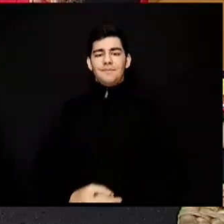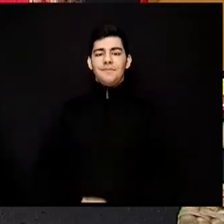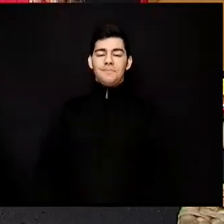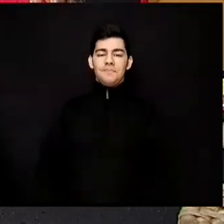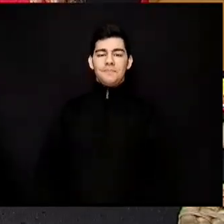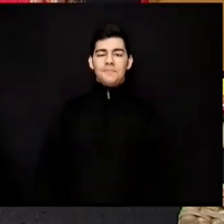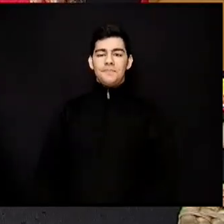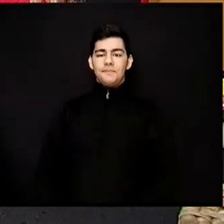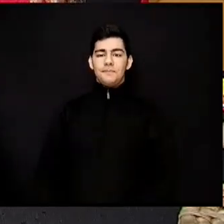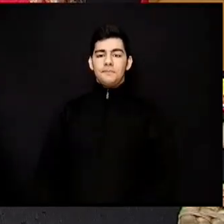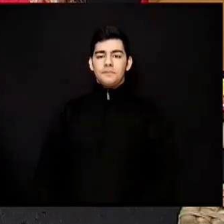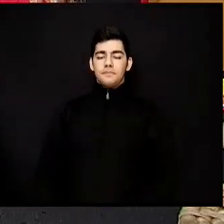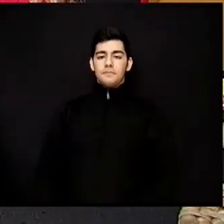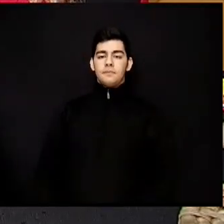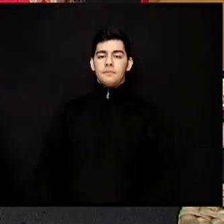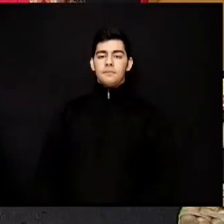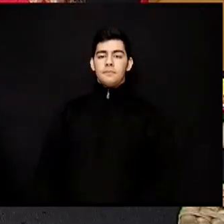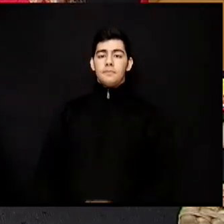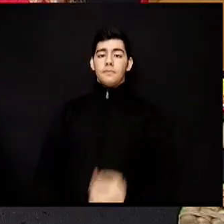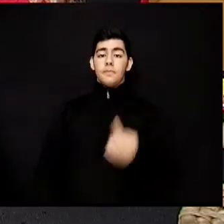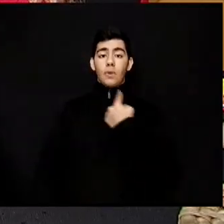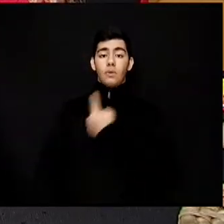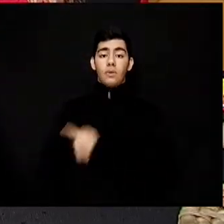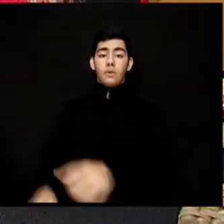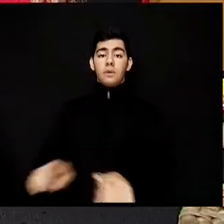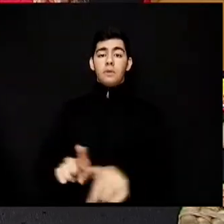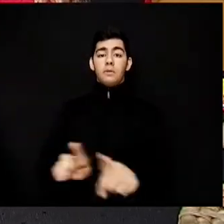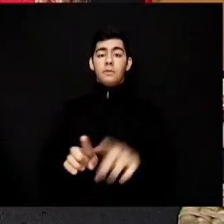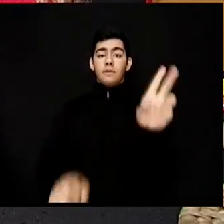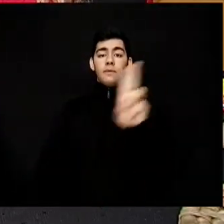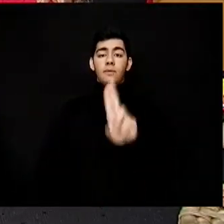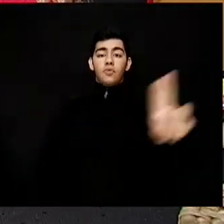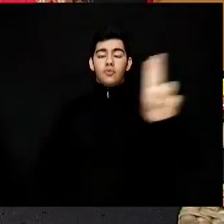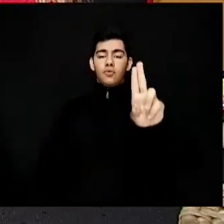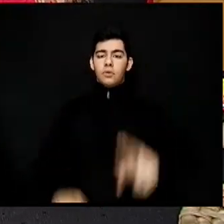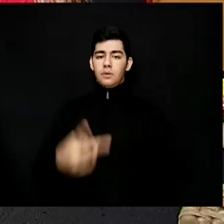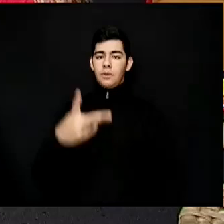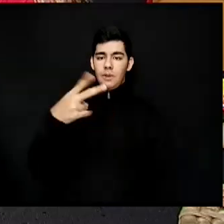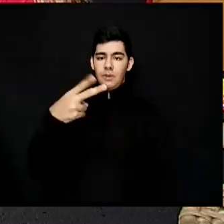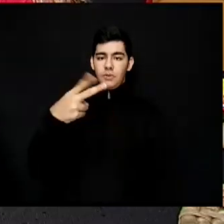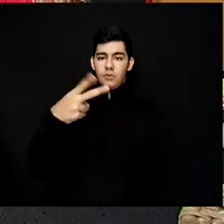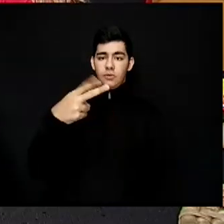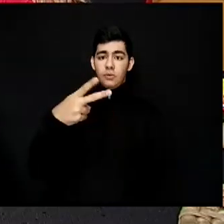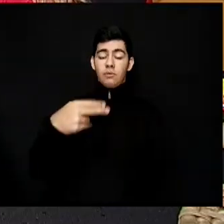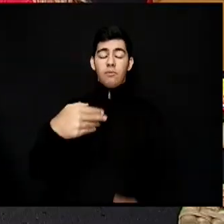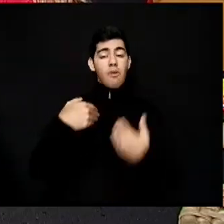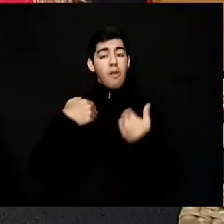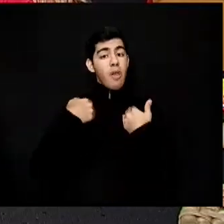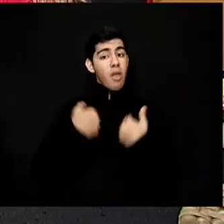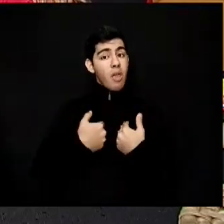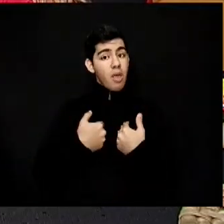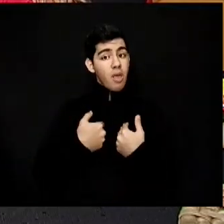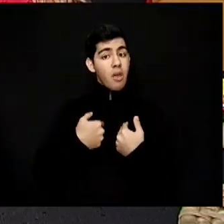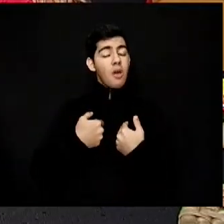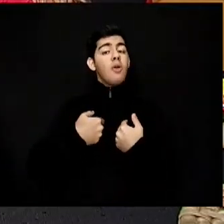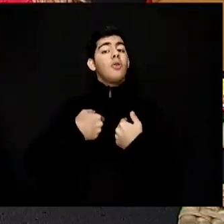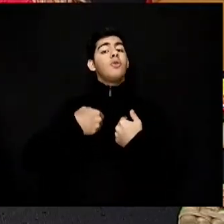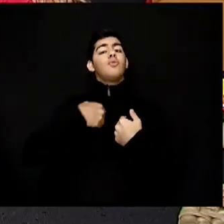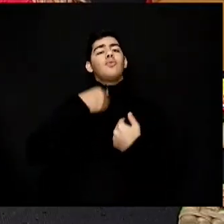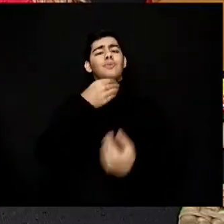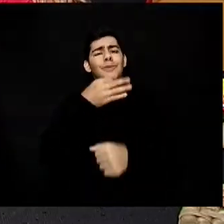Nós estaremos utilizando também a tesoura. Eu sugeri 1,5 m, só